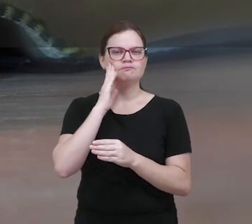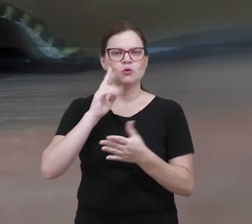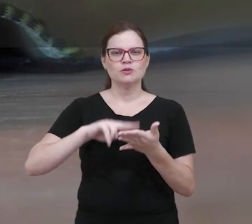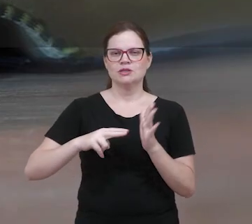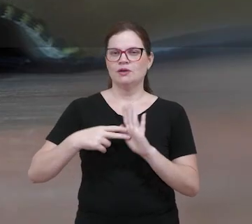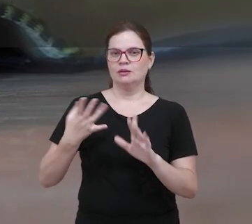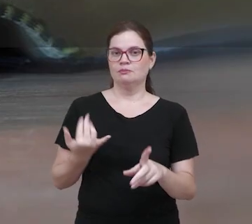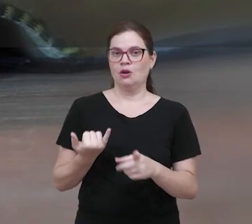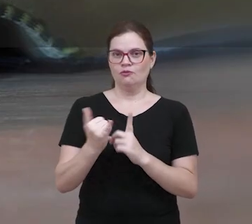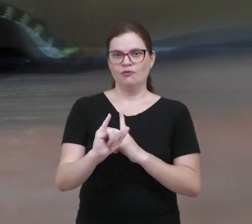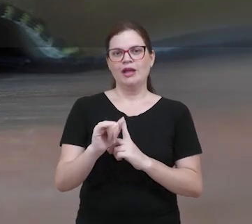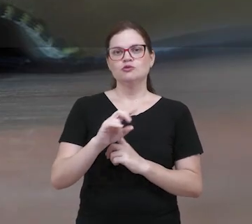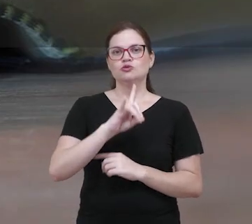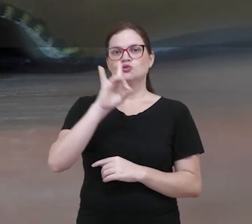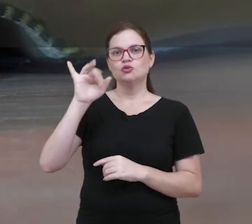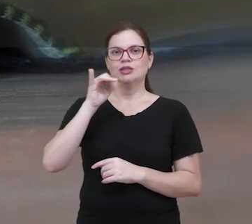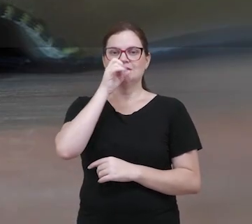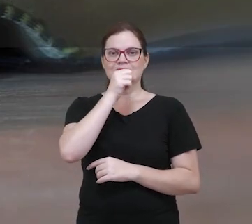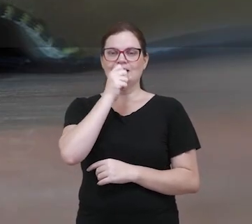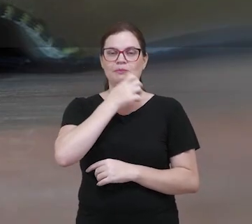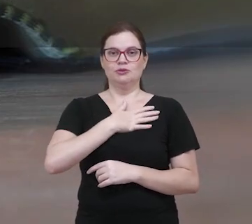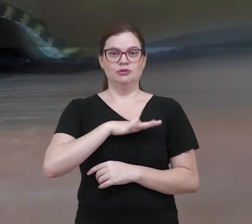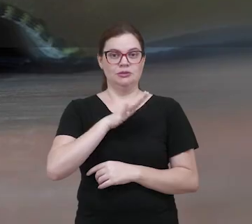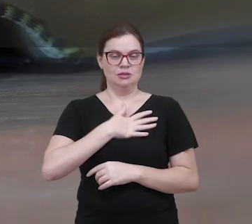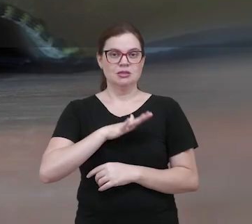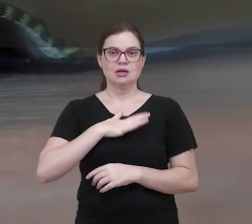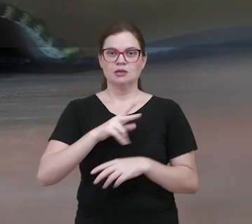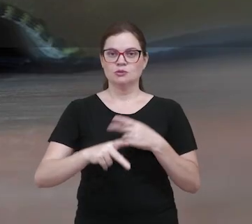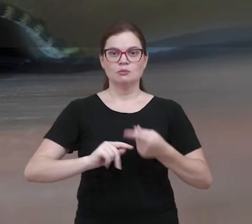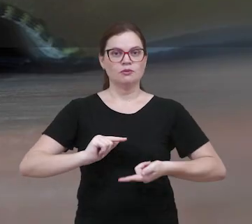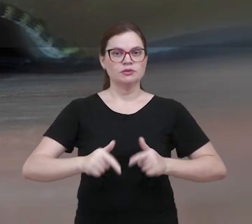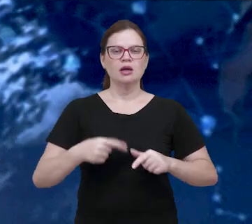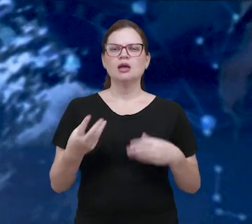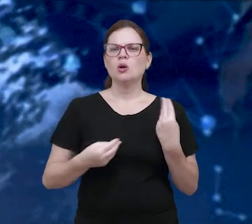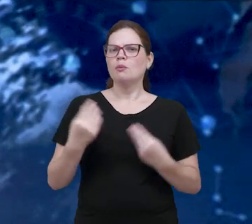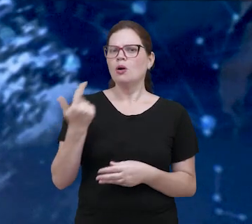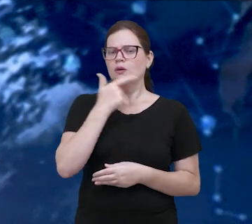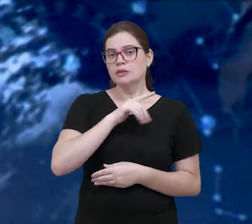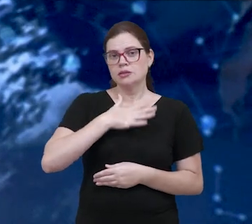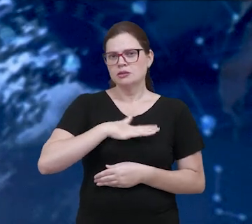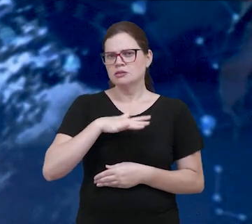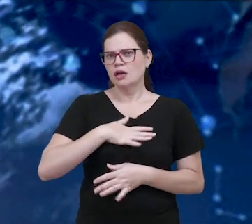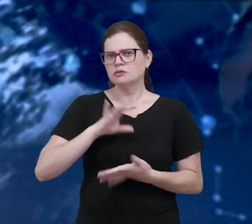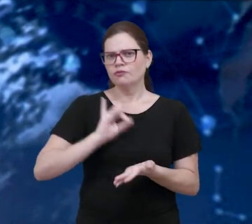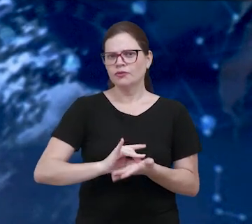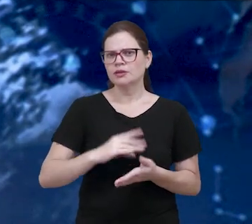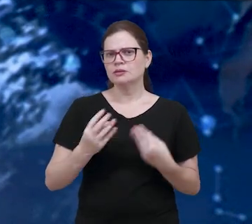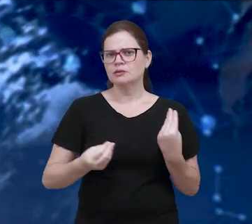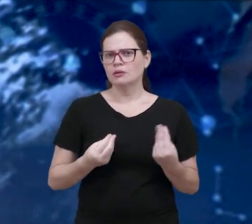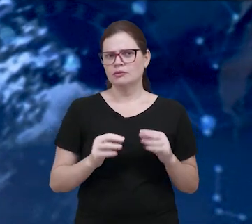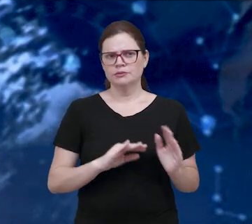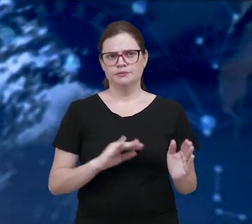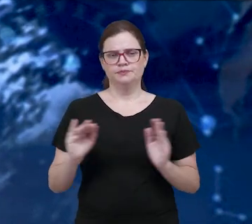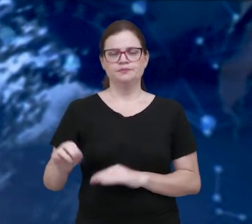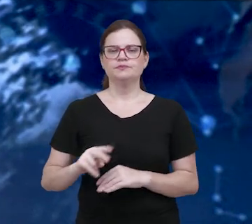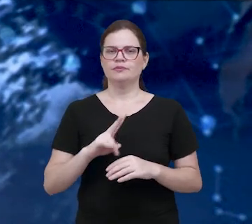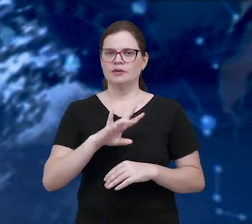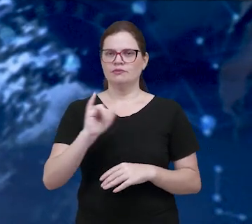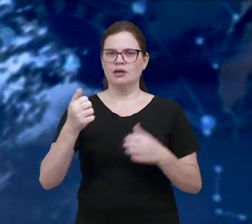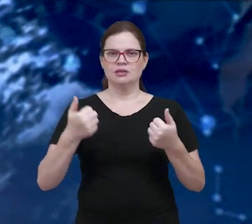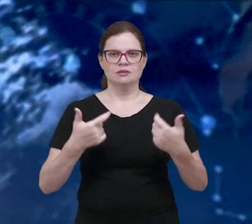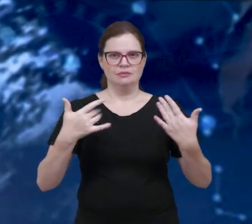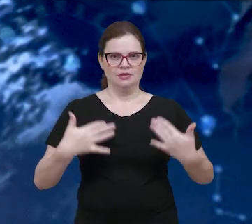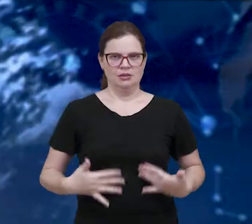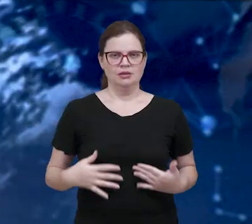de Israel e como alcançar o verdadeiro descanso. Então, vamos abordar esse aspecto aqui, né, nesse ensino